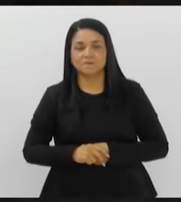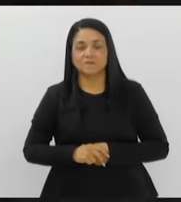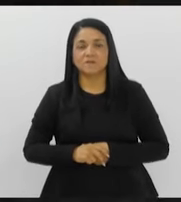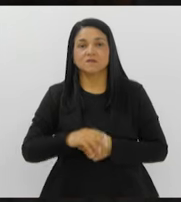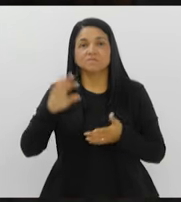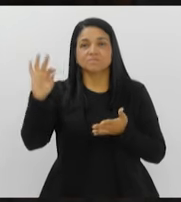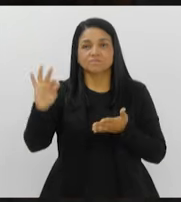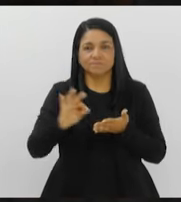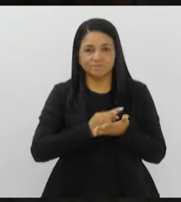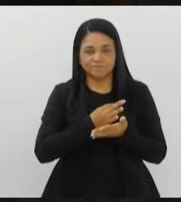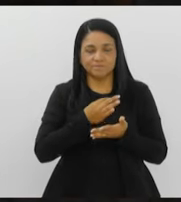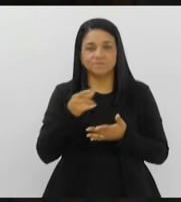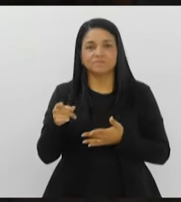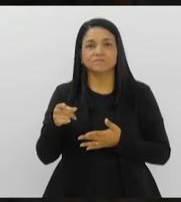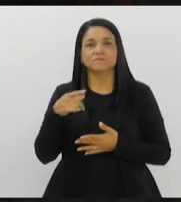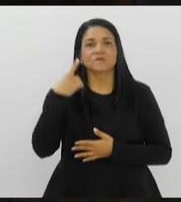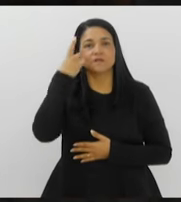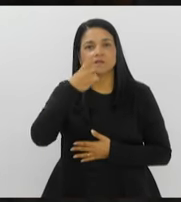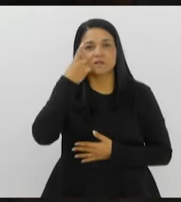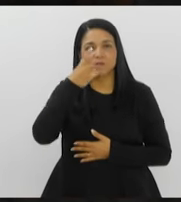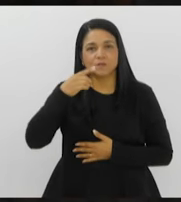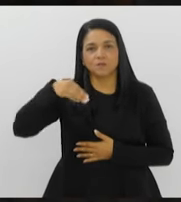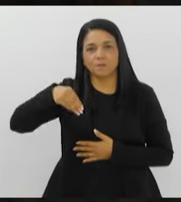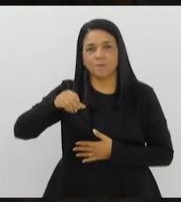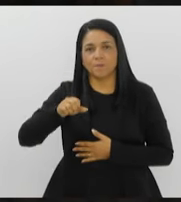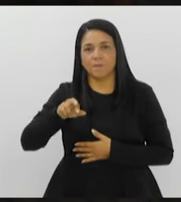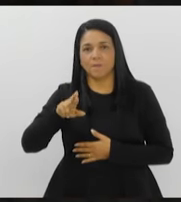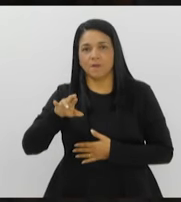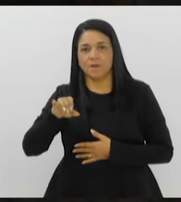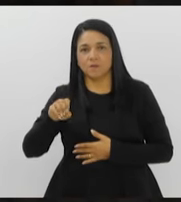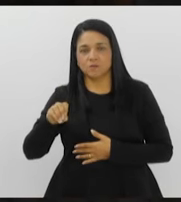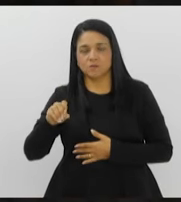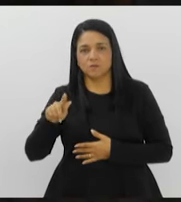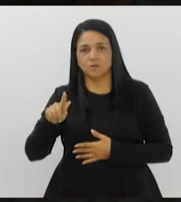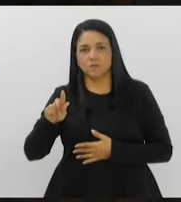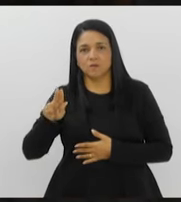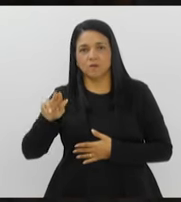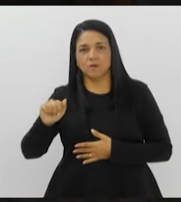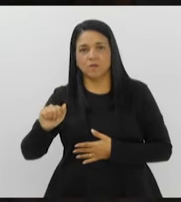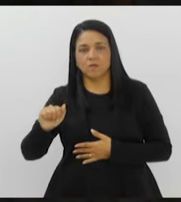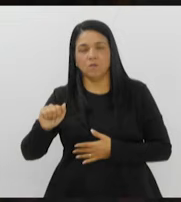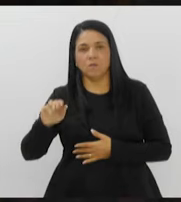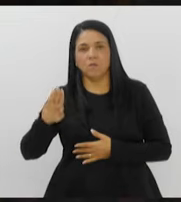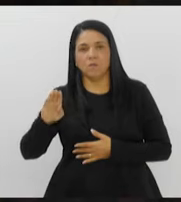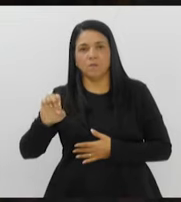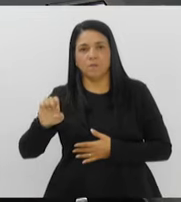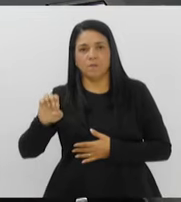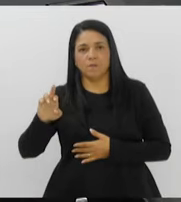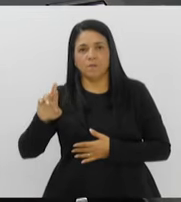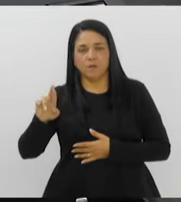Próximo orador inscrito é o nobre deputado Márcio Gualberto, que dispõe de 10 minutos.